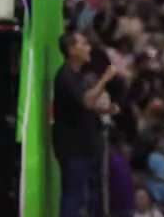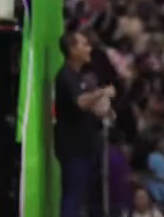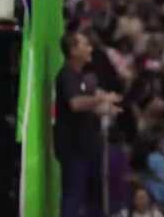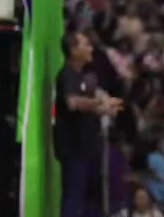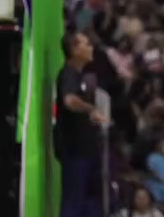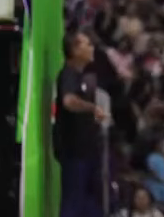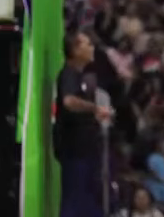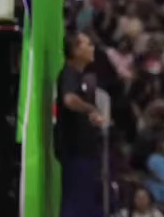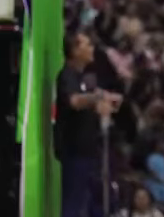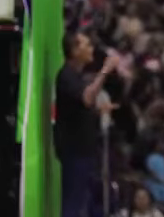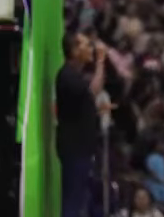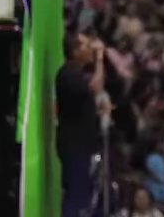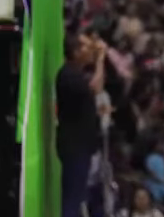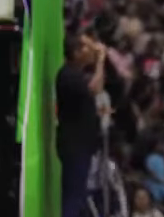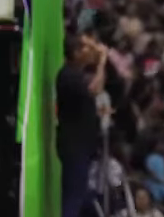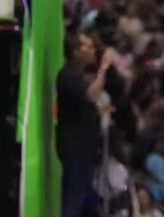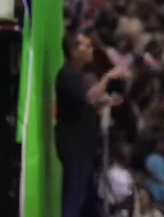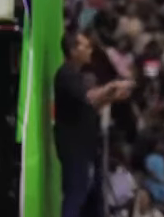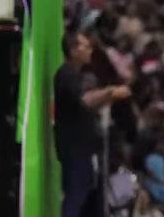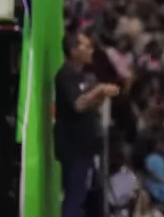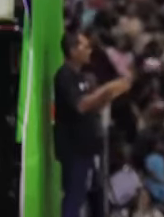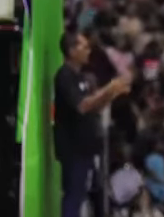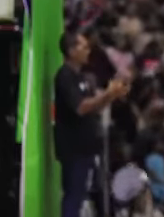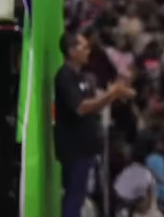diariamente com Jesus. Paulo está